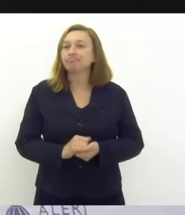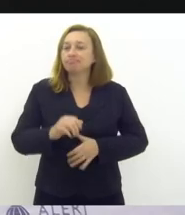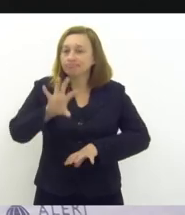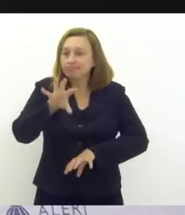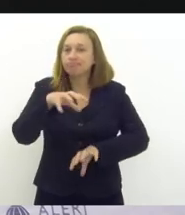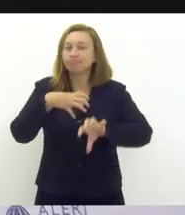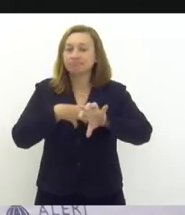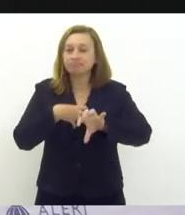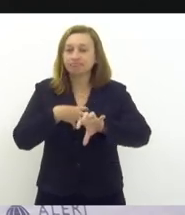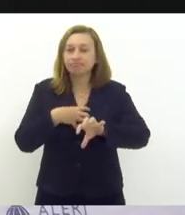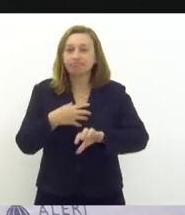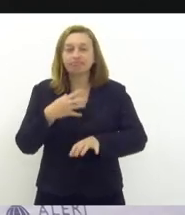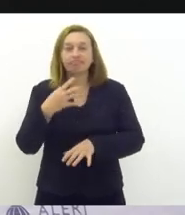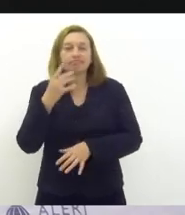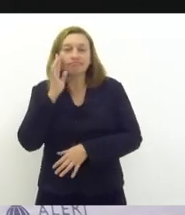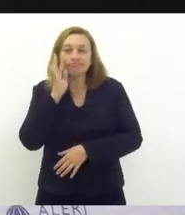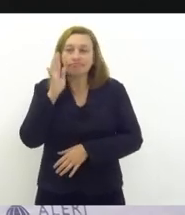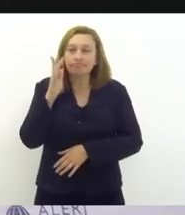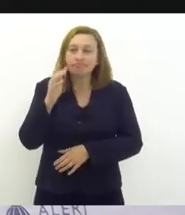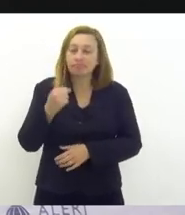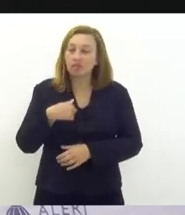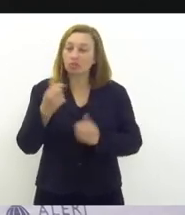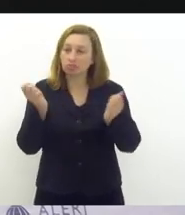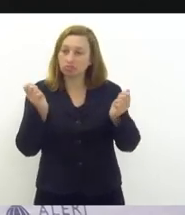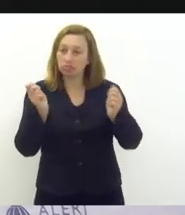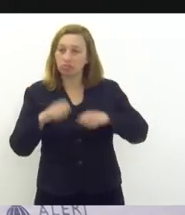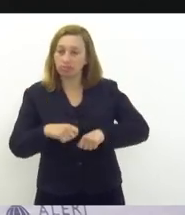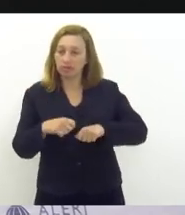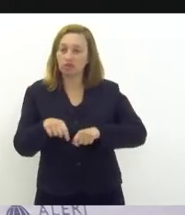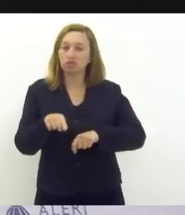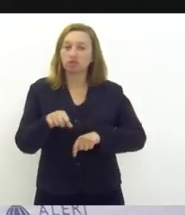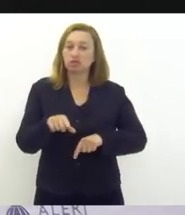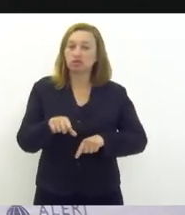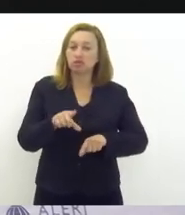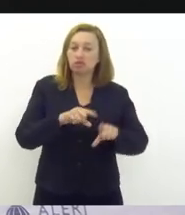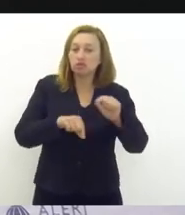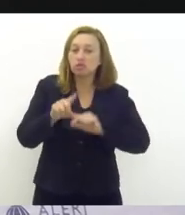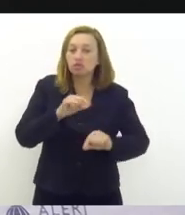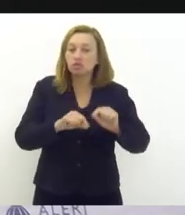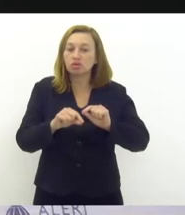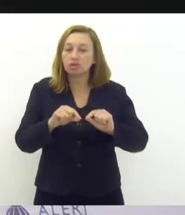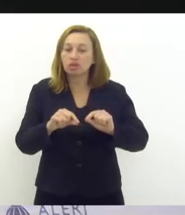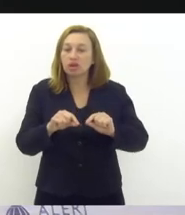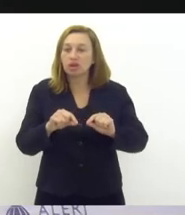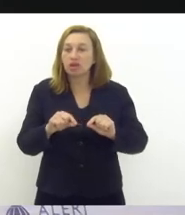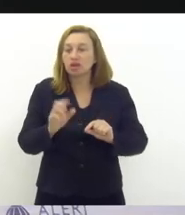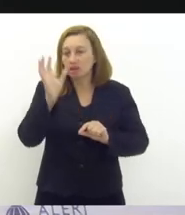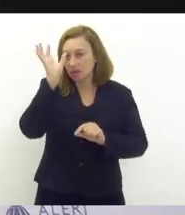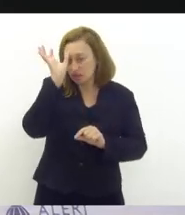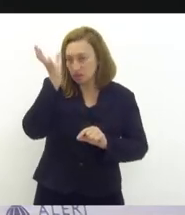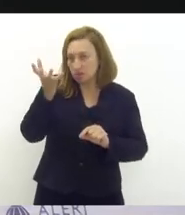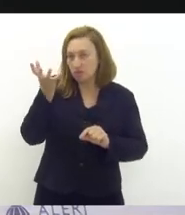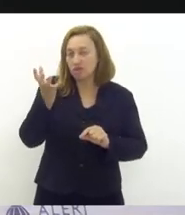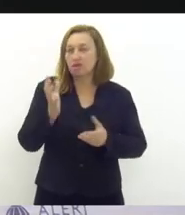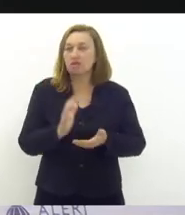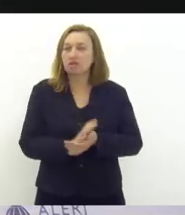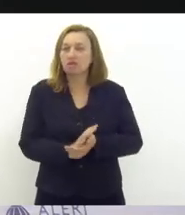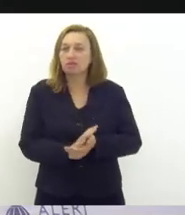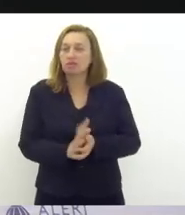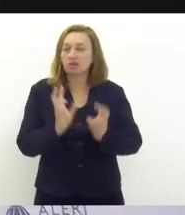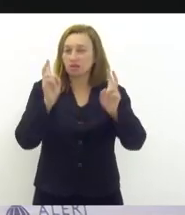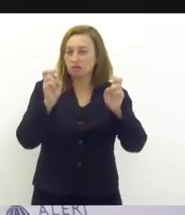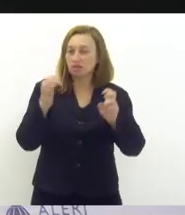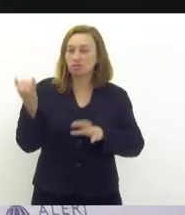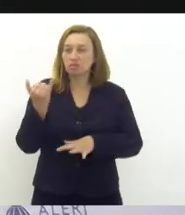lugar dela e fico tentando imaginar se seria capaz de de decidir eh casos tão complicados como ela decidia isso mostra a